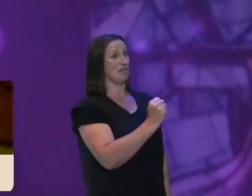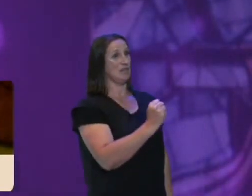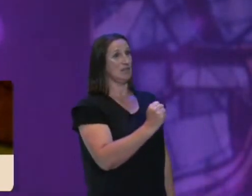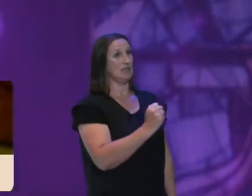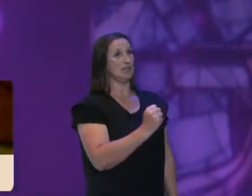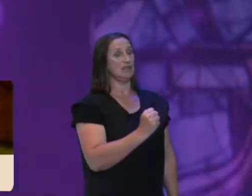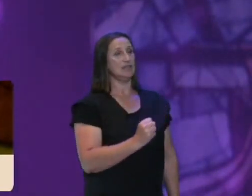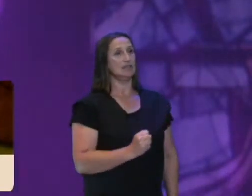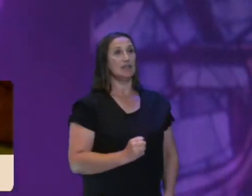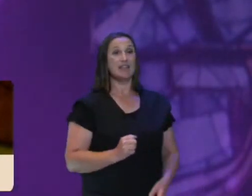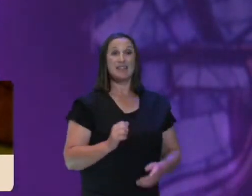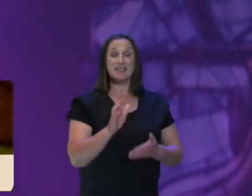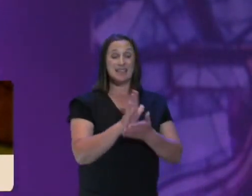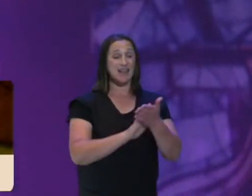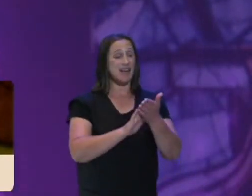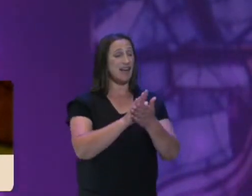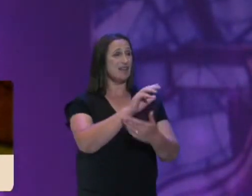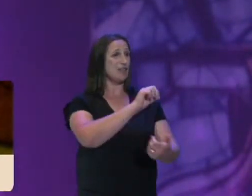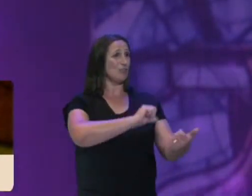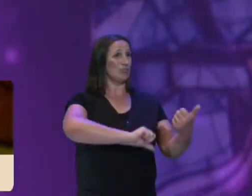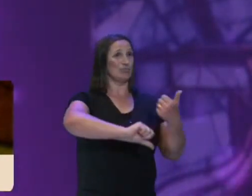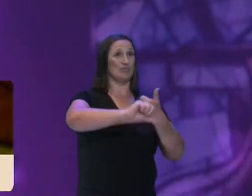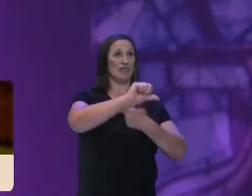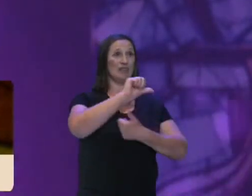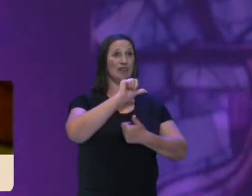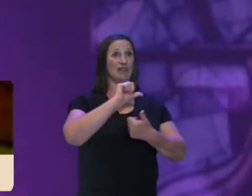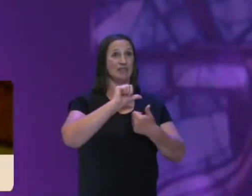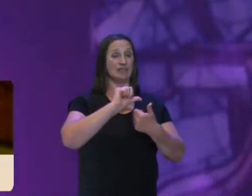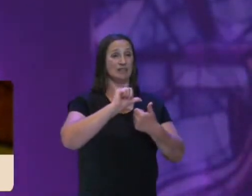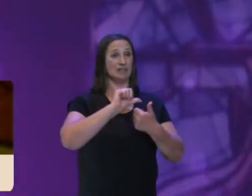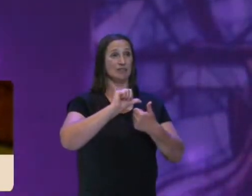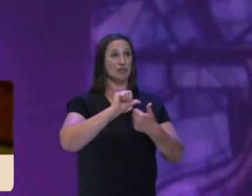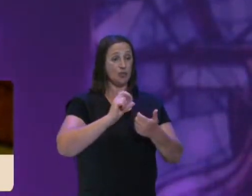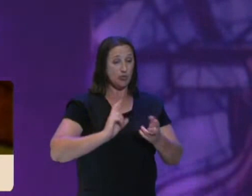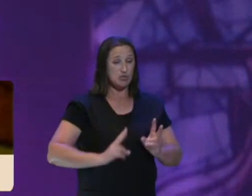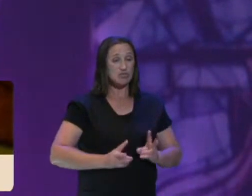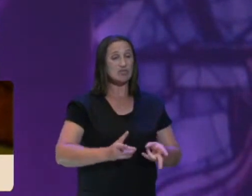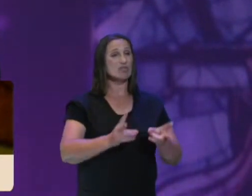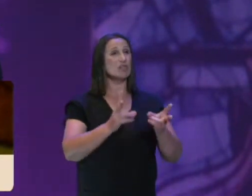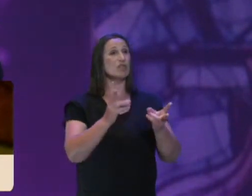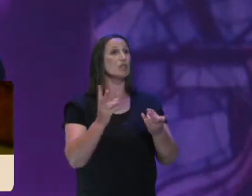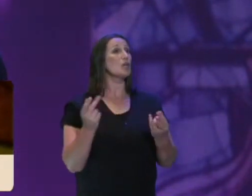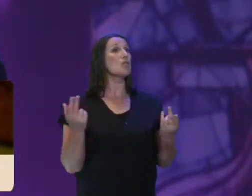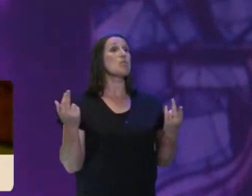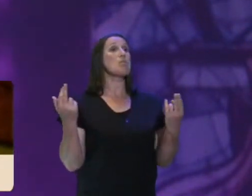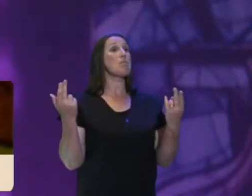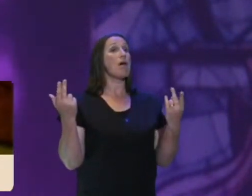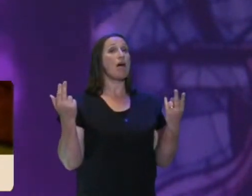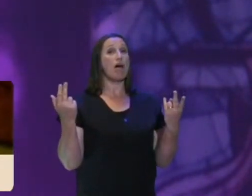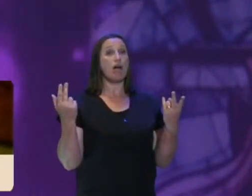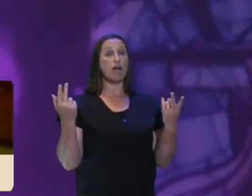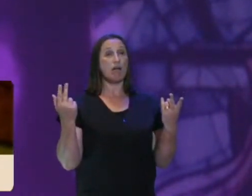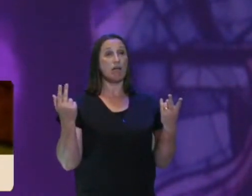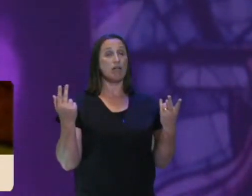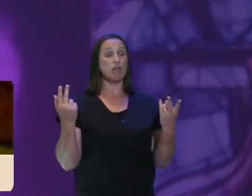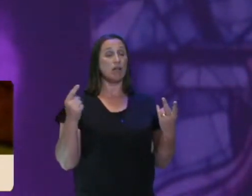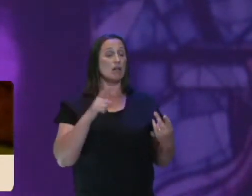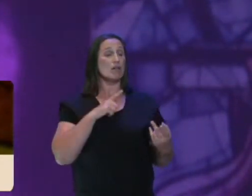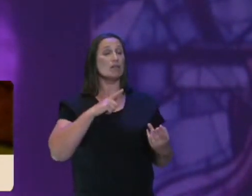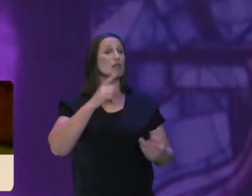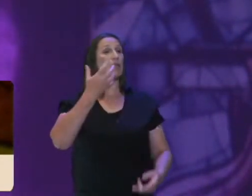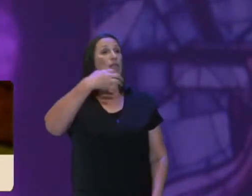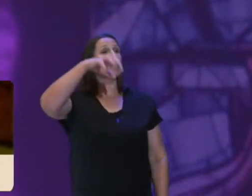de fato, as coisas continuavam iguais. Tinha um